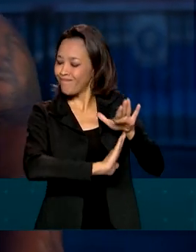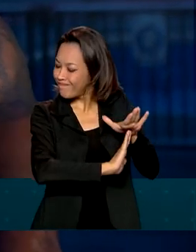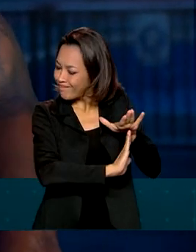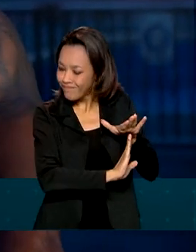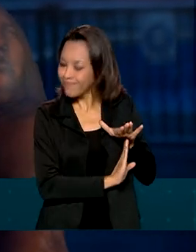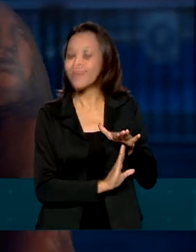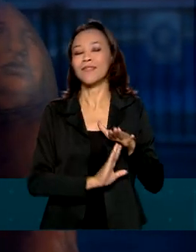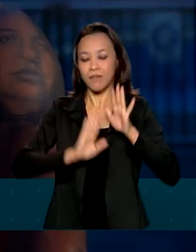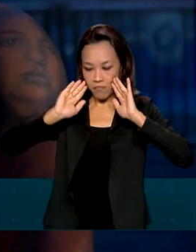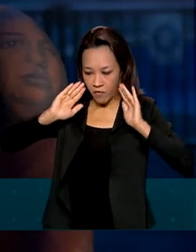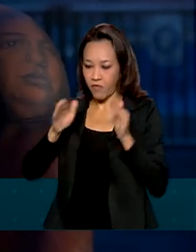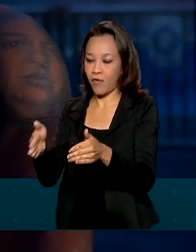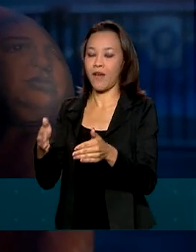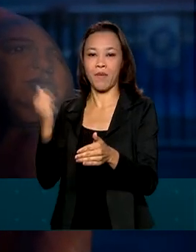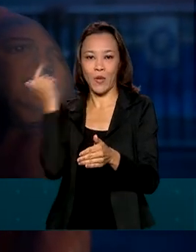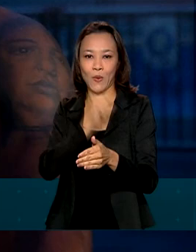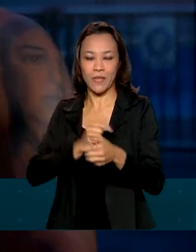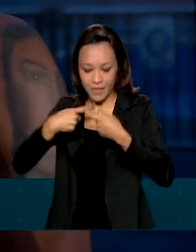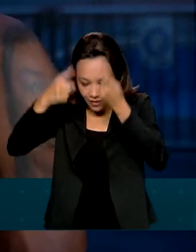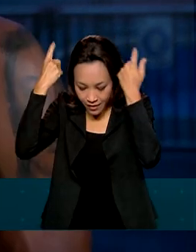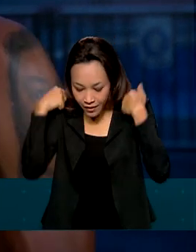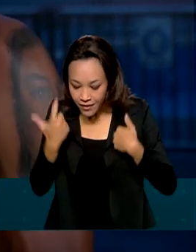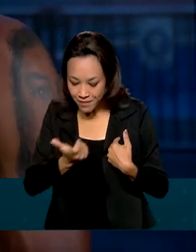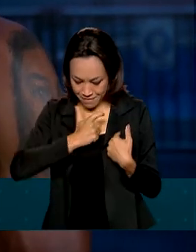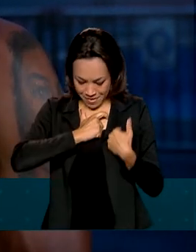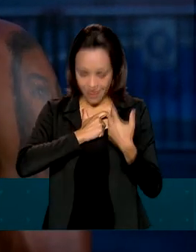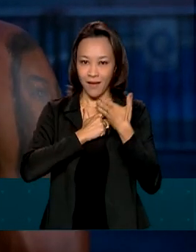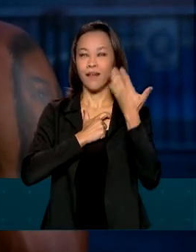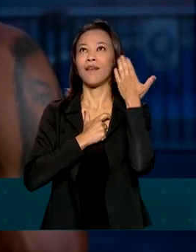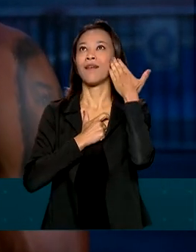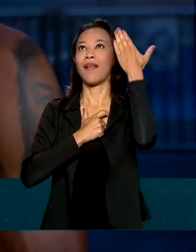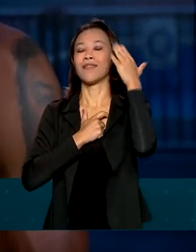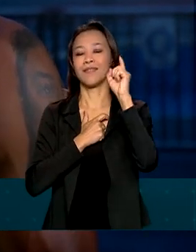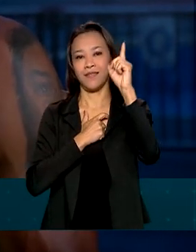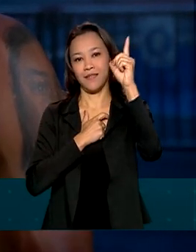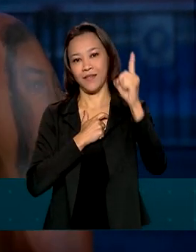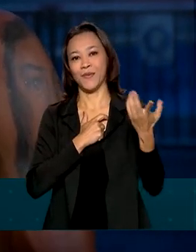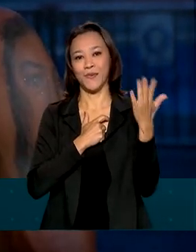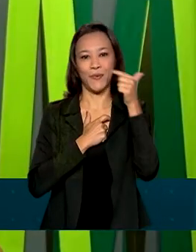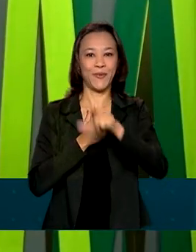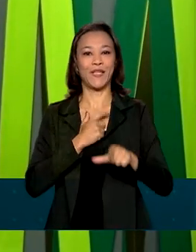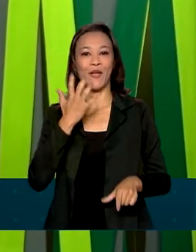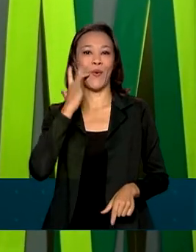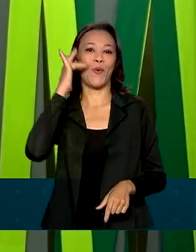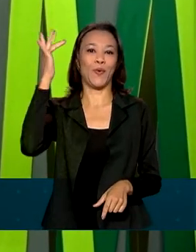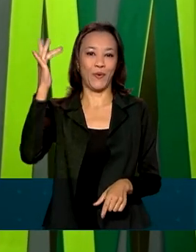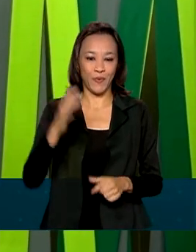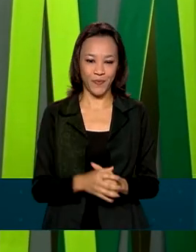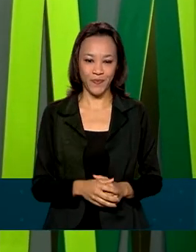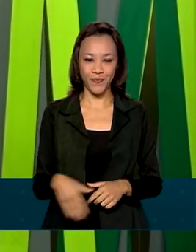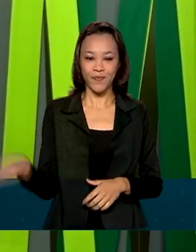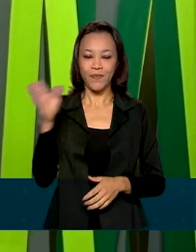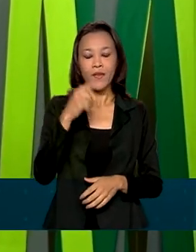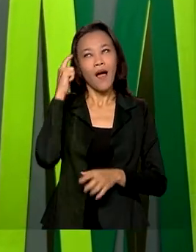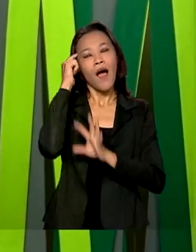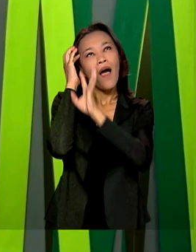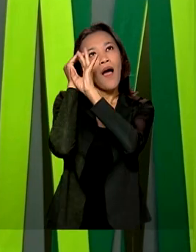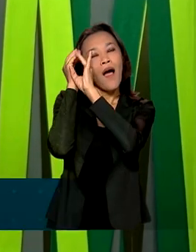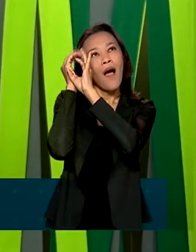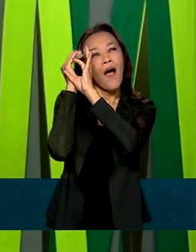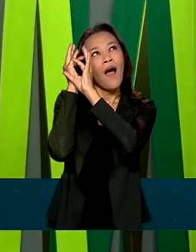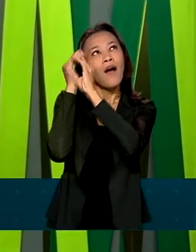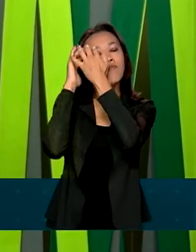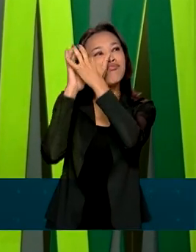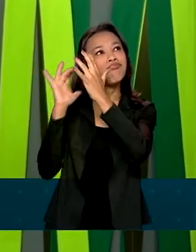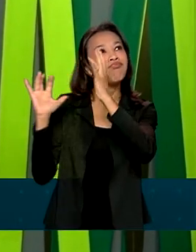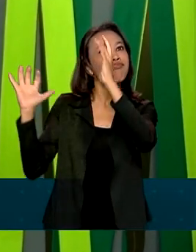então tive que fazer tudo isso em troca dessa medalha Graças a Deus está sendo recompensado com a medalha de ouro faça um filme na cabeça eu